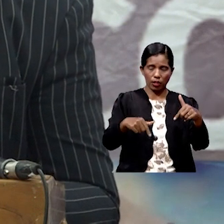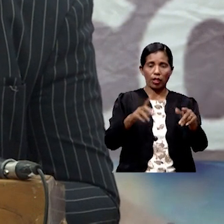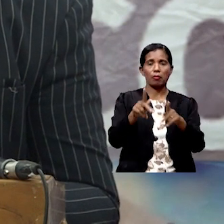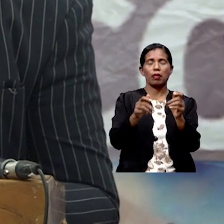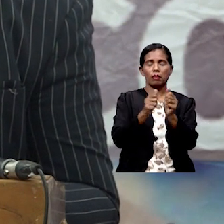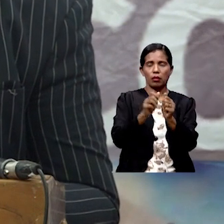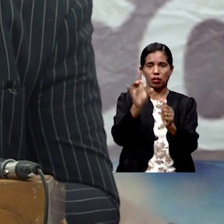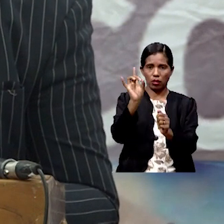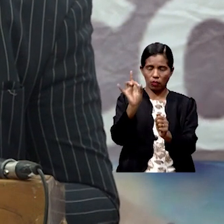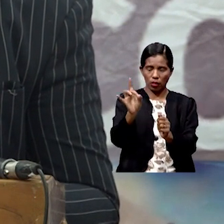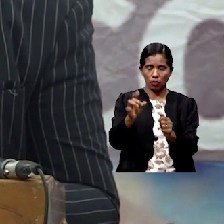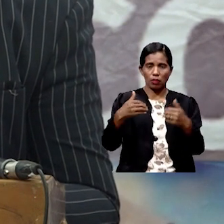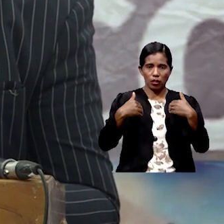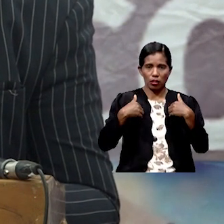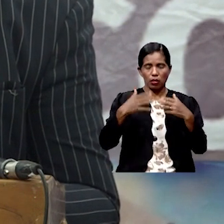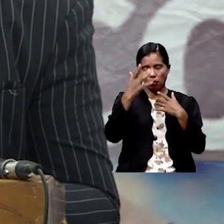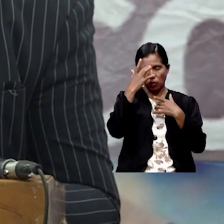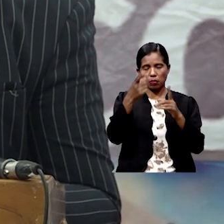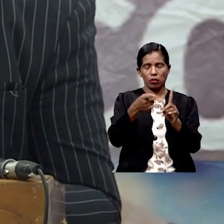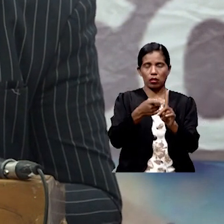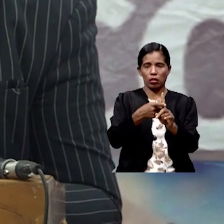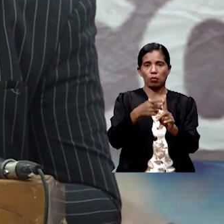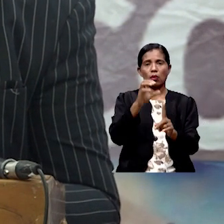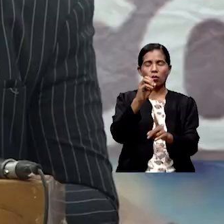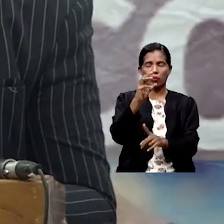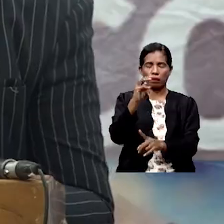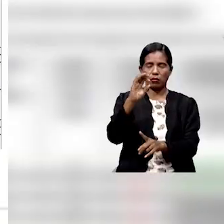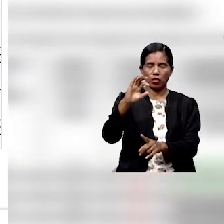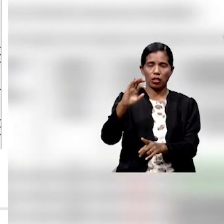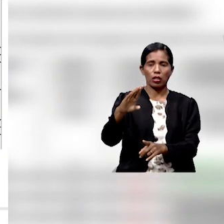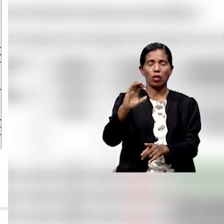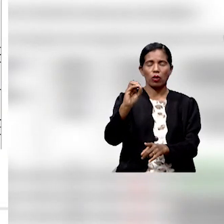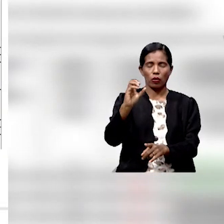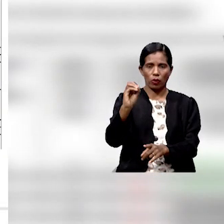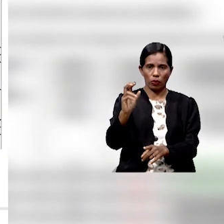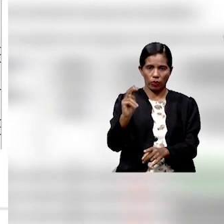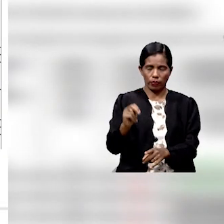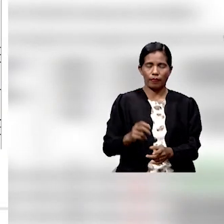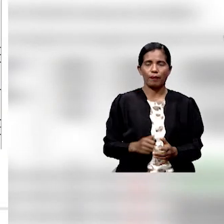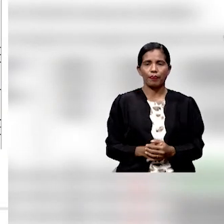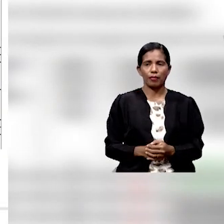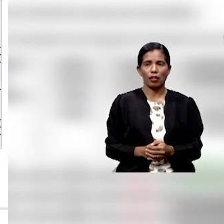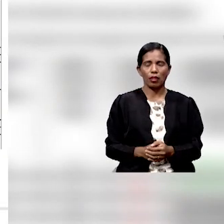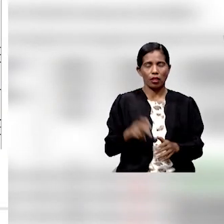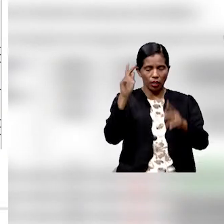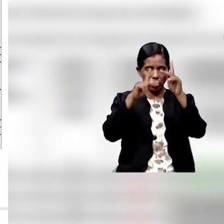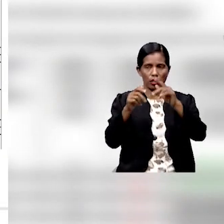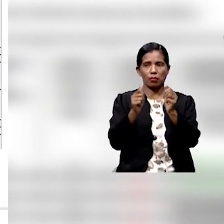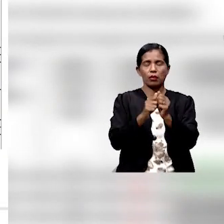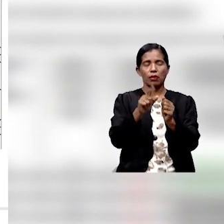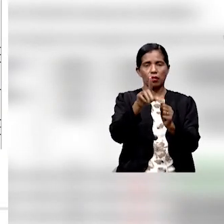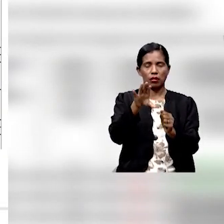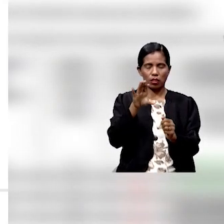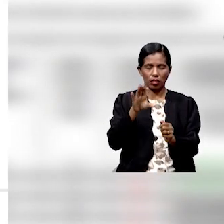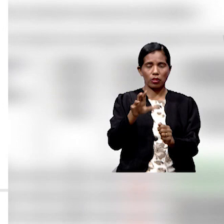Omicron. Por quanto agora o total Omicron confirmado na Sanulo. Caso território nacional, Hamutuk Atostolosia, nebe